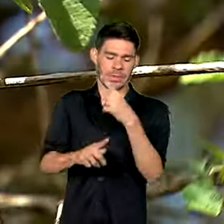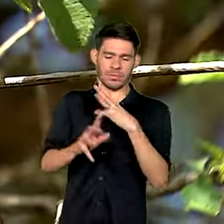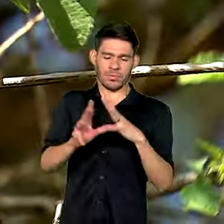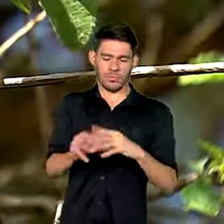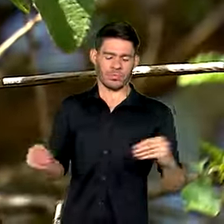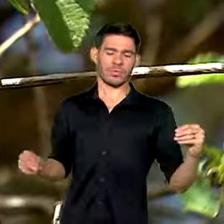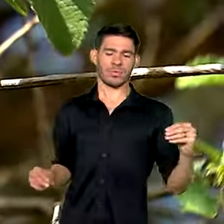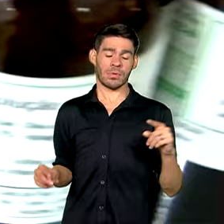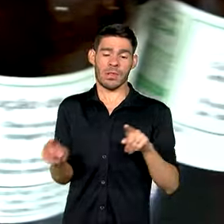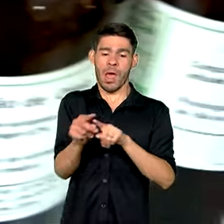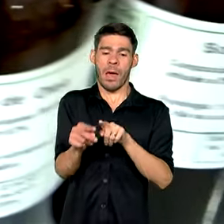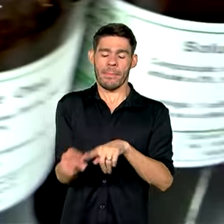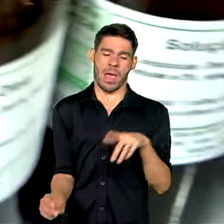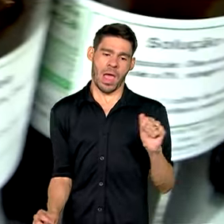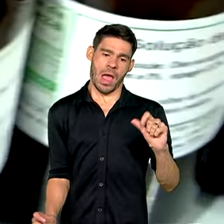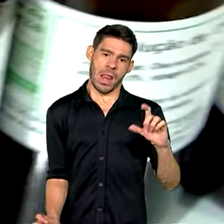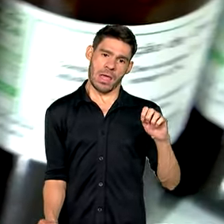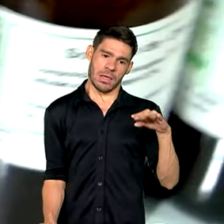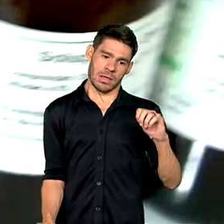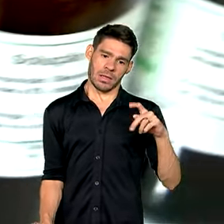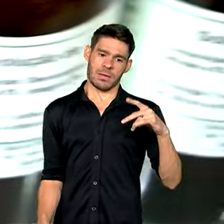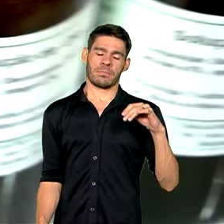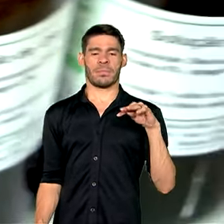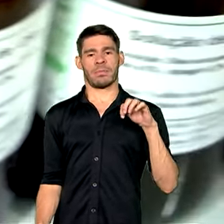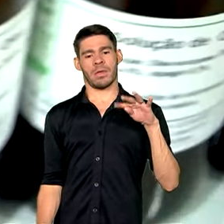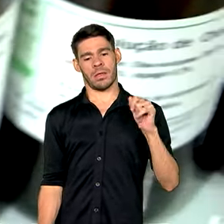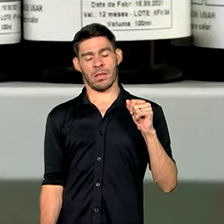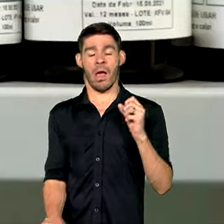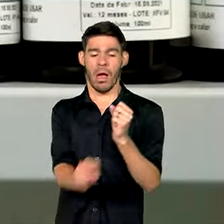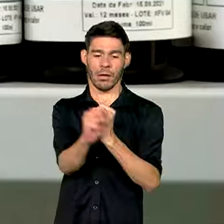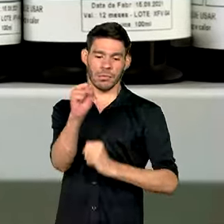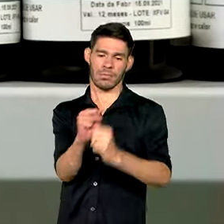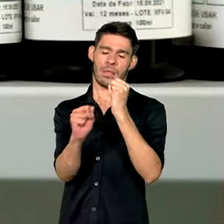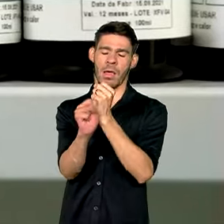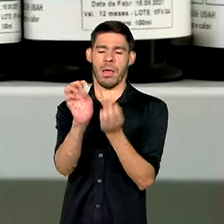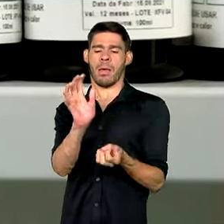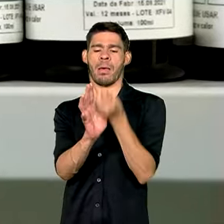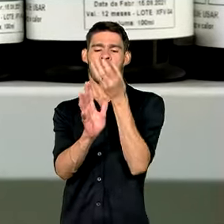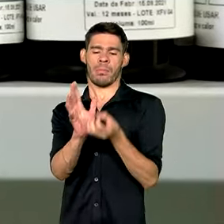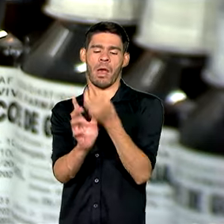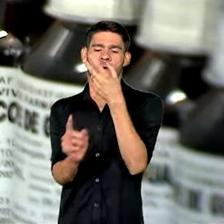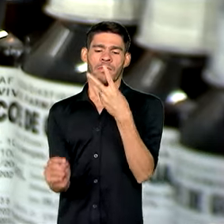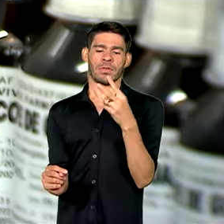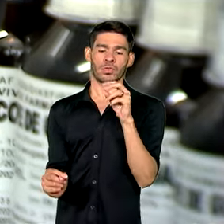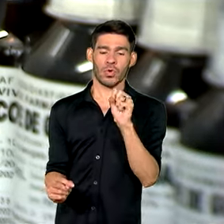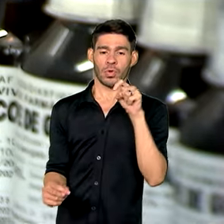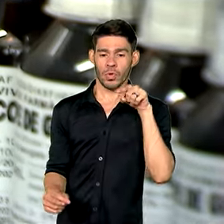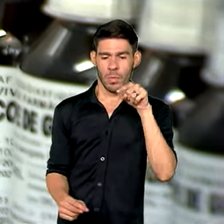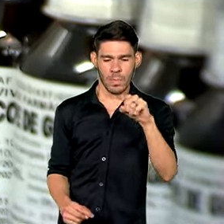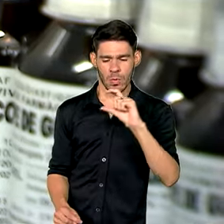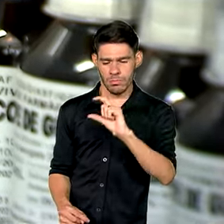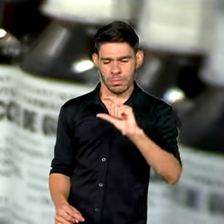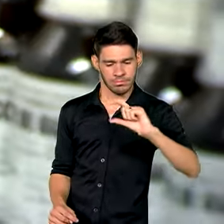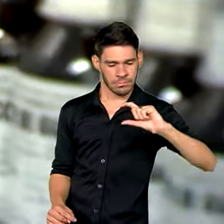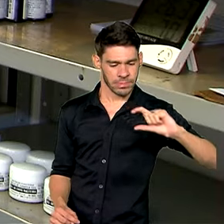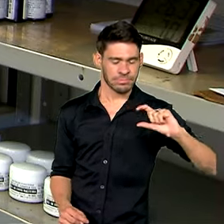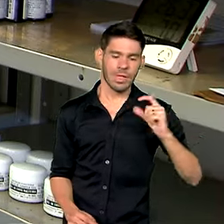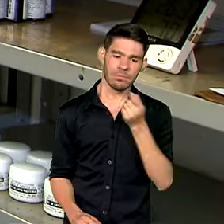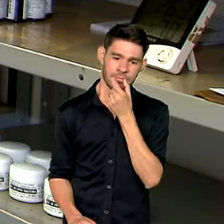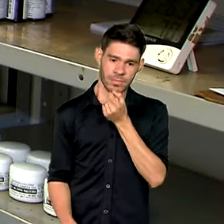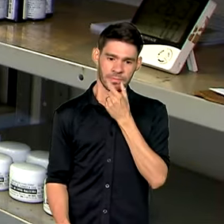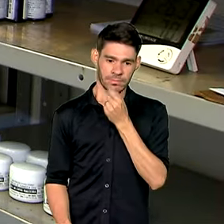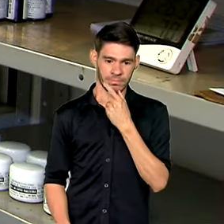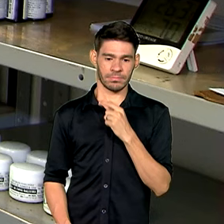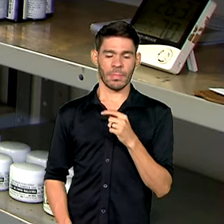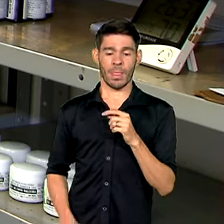o alecrim-pimenta. Só no ano passado, foram produzidas 28 mil unidades de medicamentos.